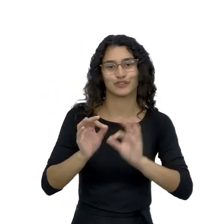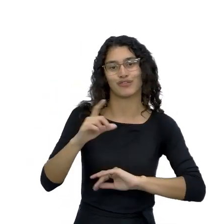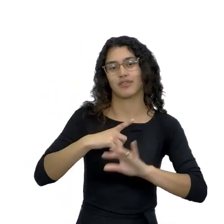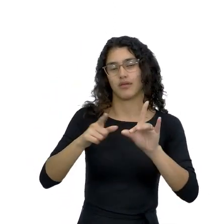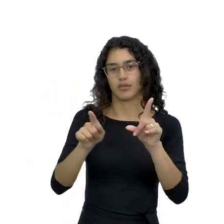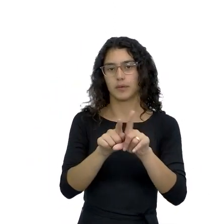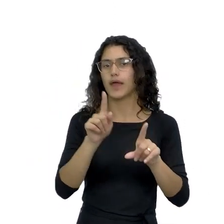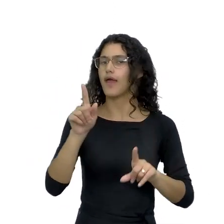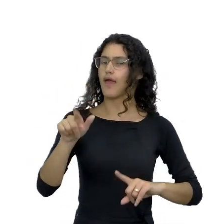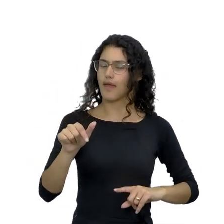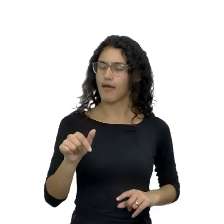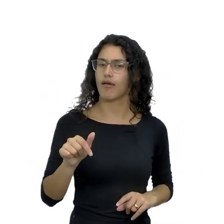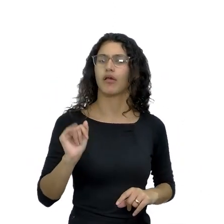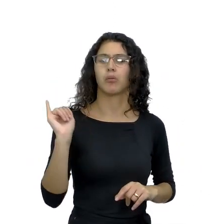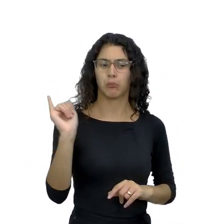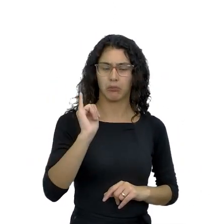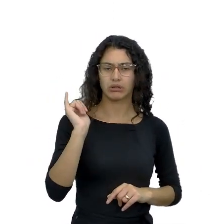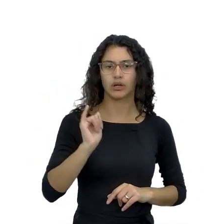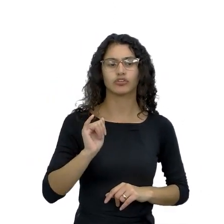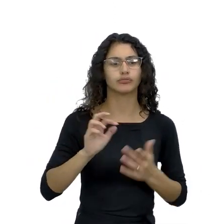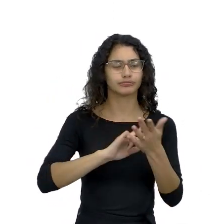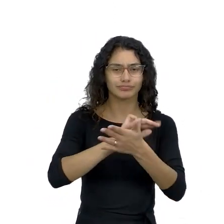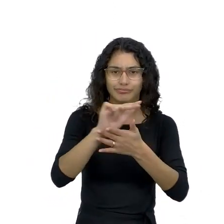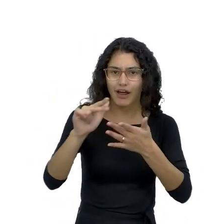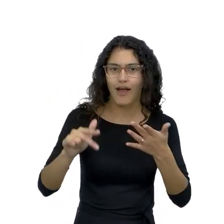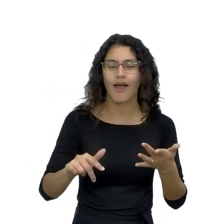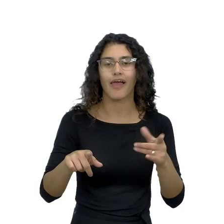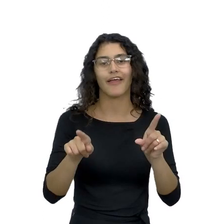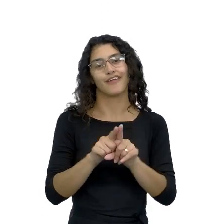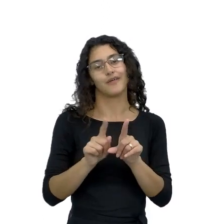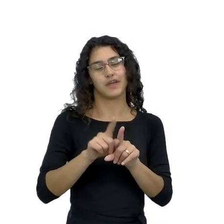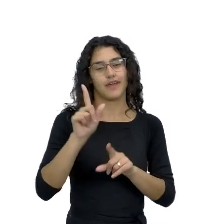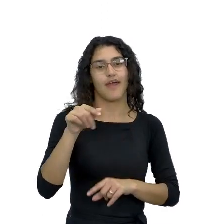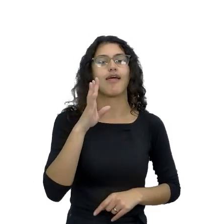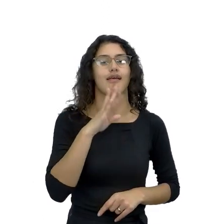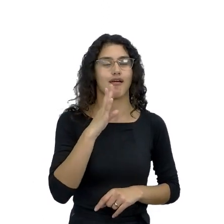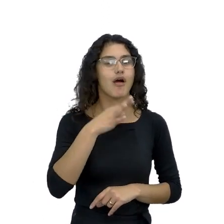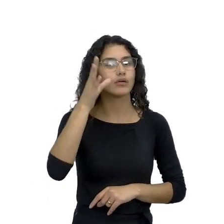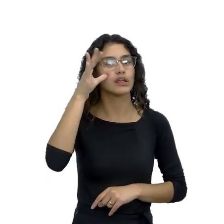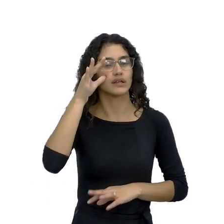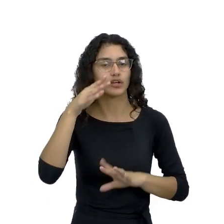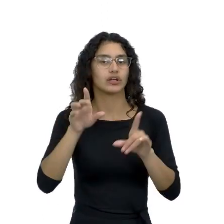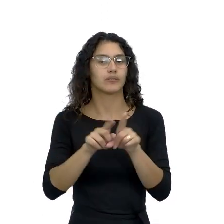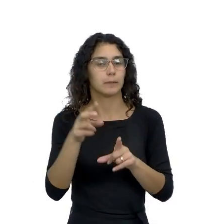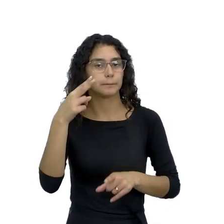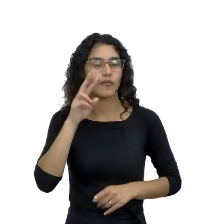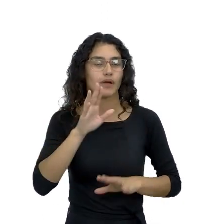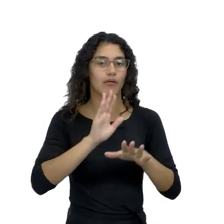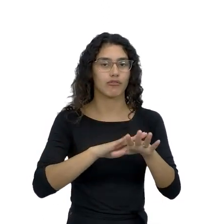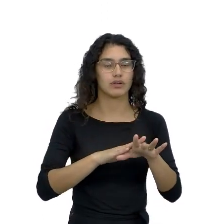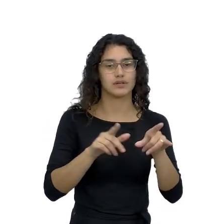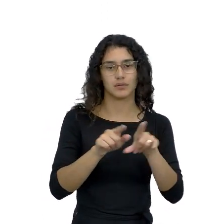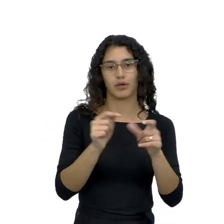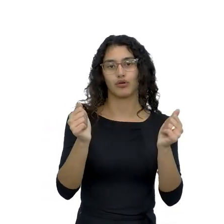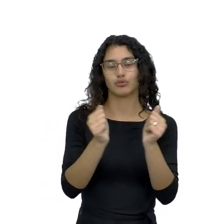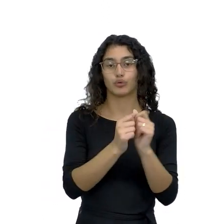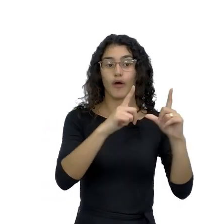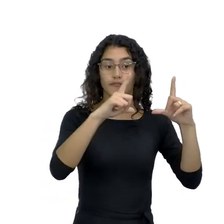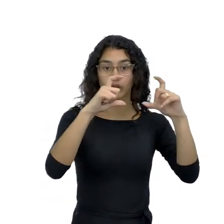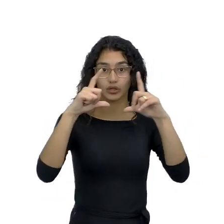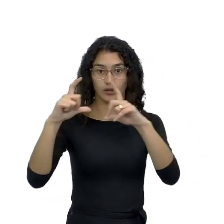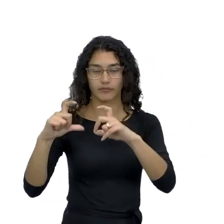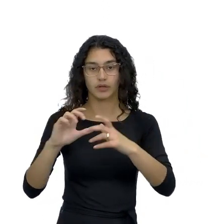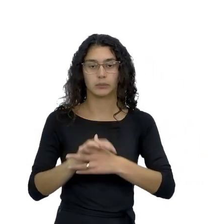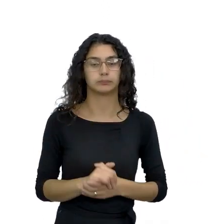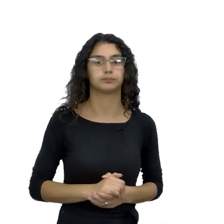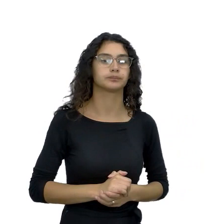projeto super de diversidade e é bem interessante também o que ele faz com a